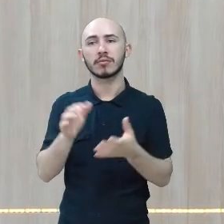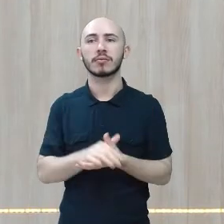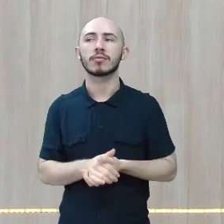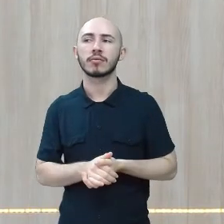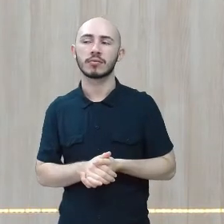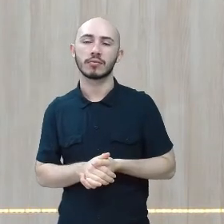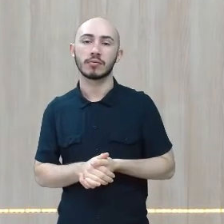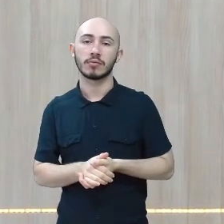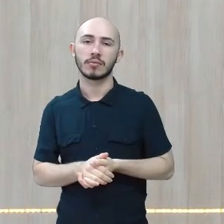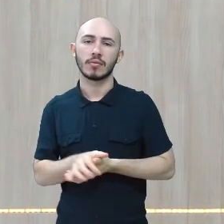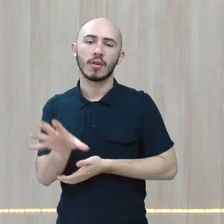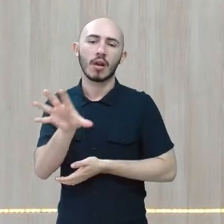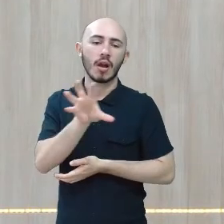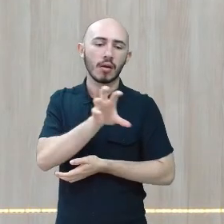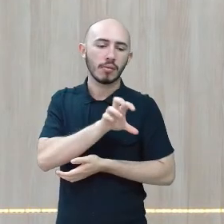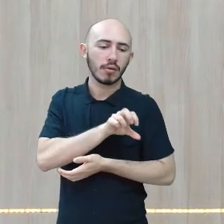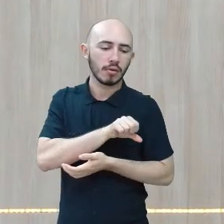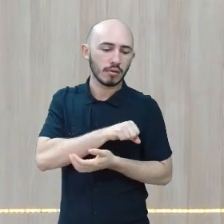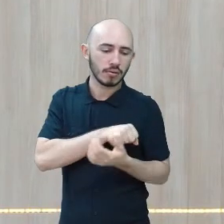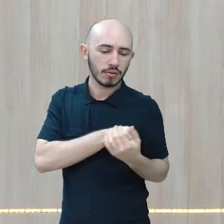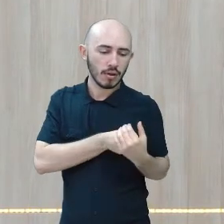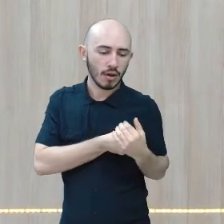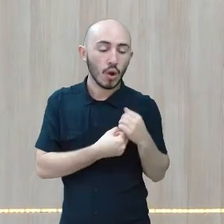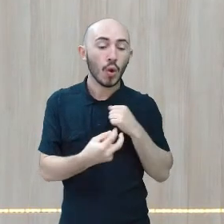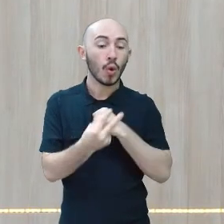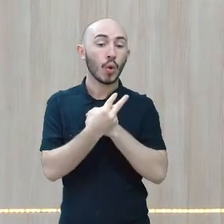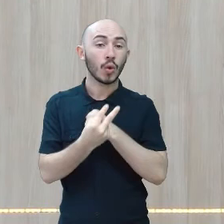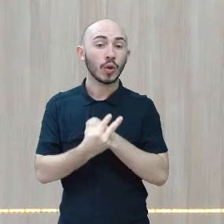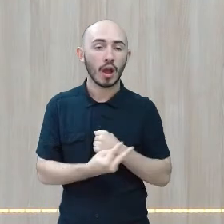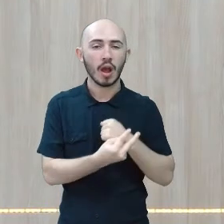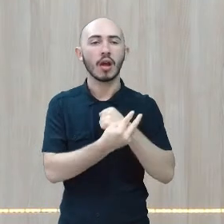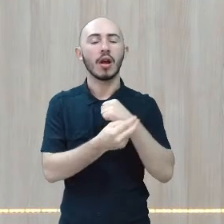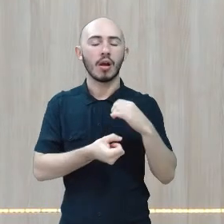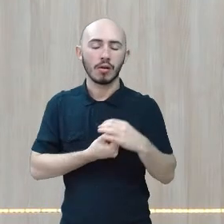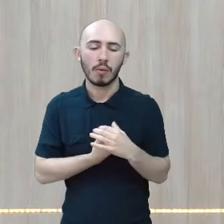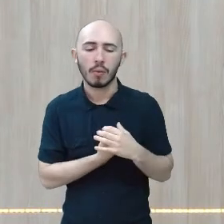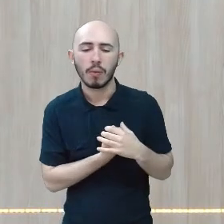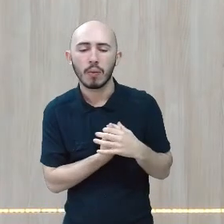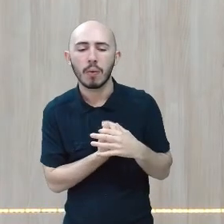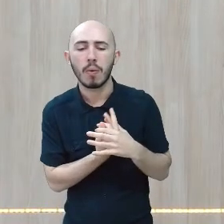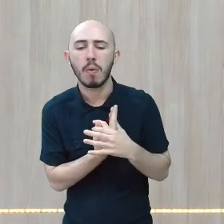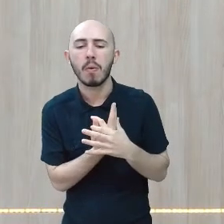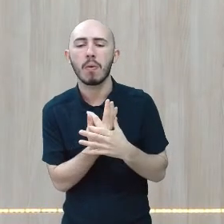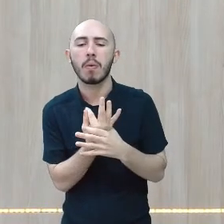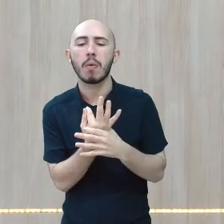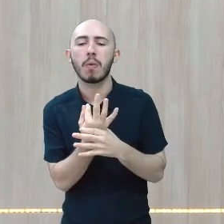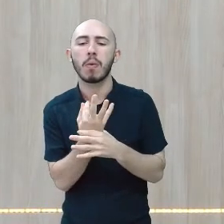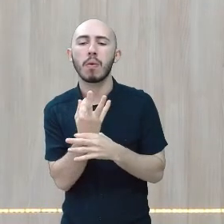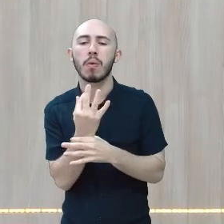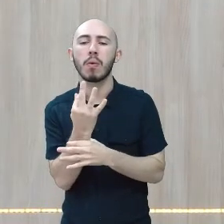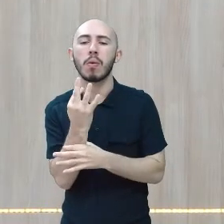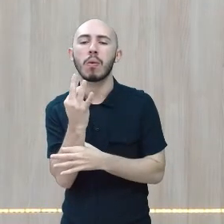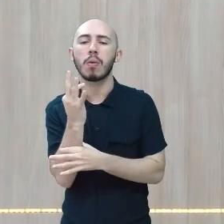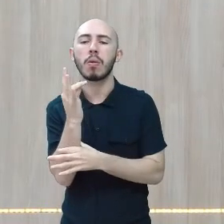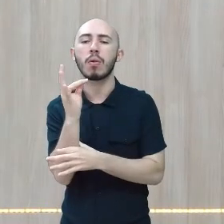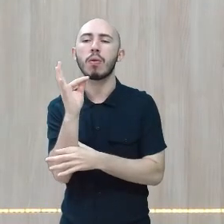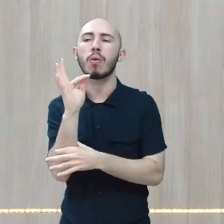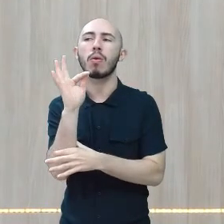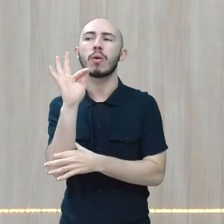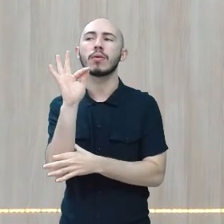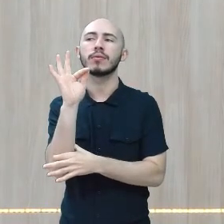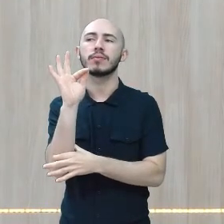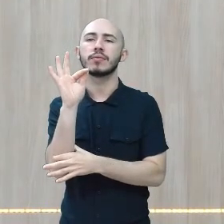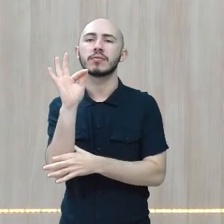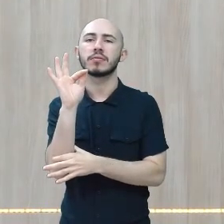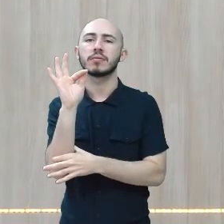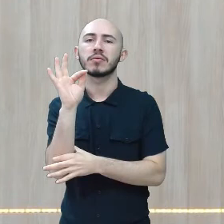Se é regado, ele cresce. Se não é regado, se você plantar alguma plantinha lá, nasceu alguma plantinha,